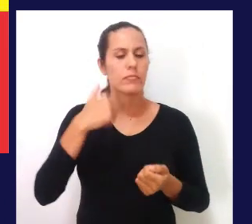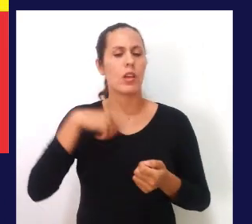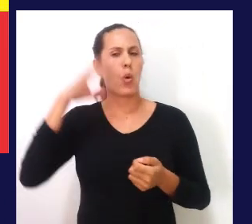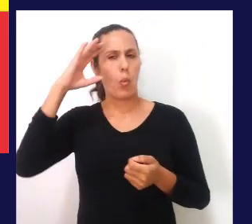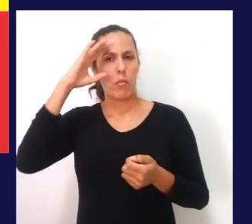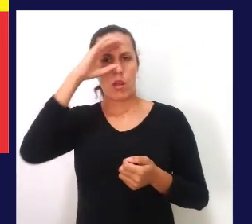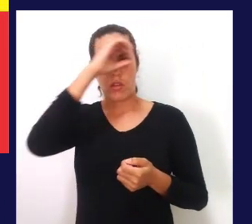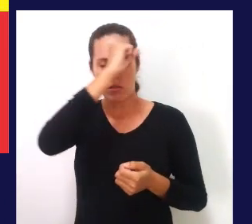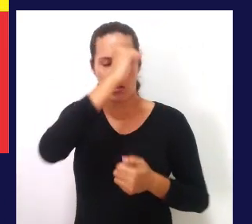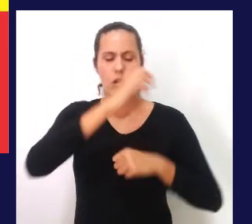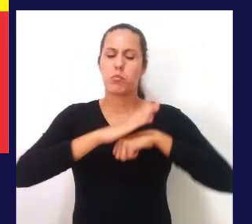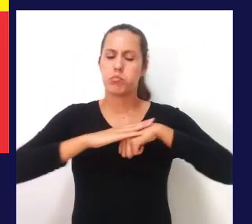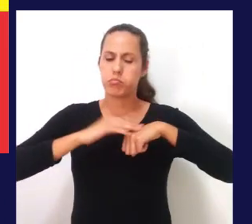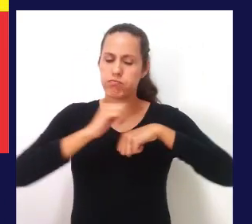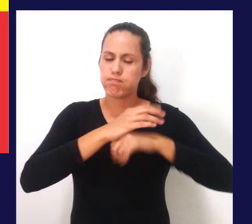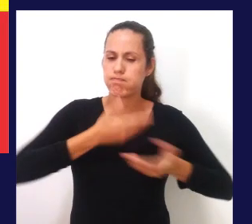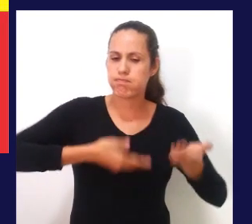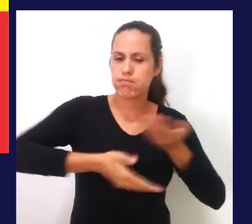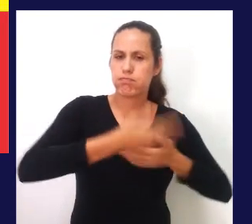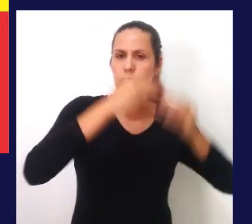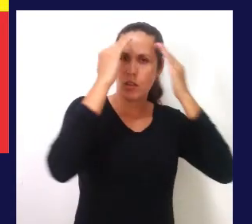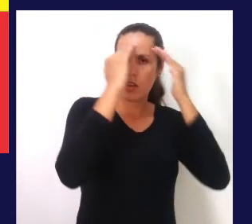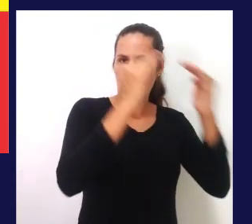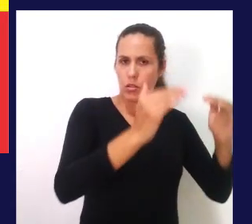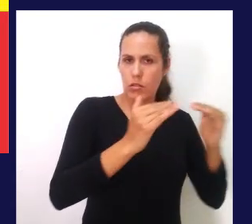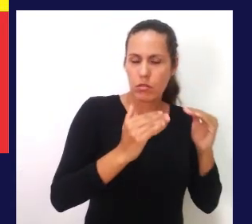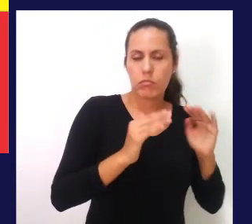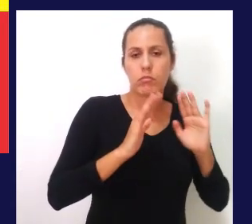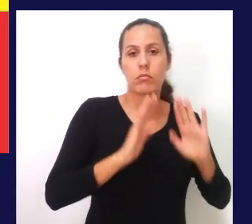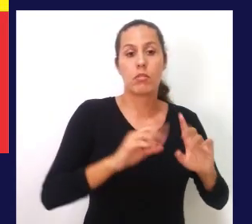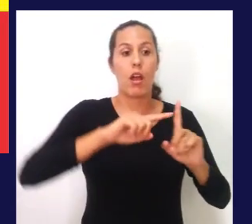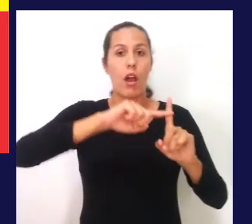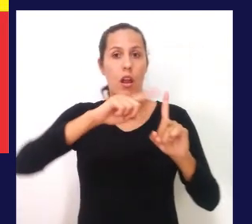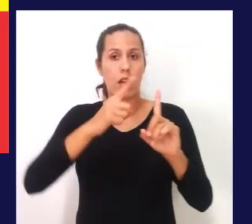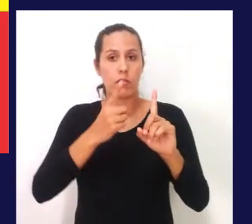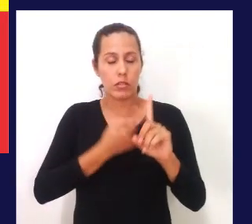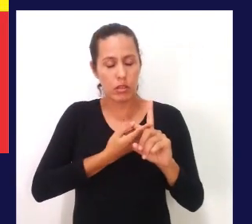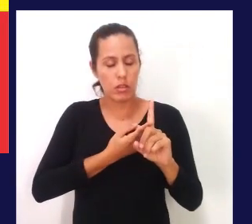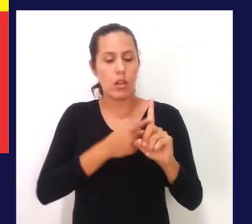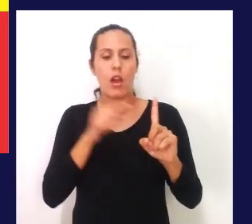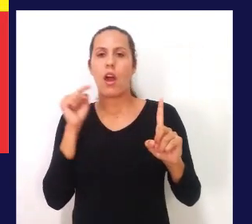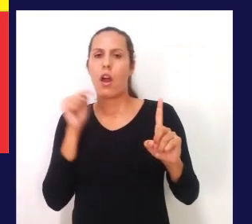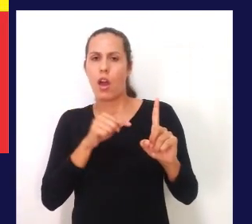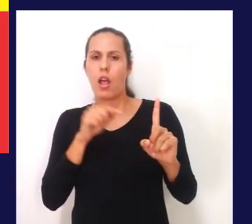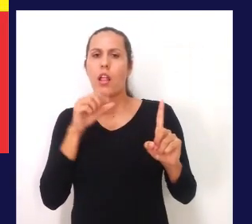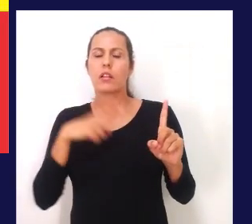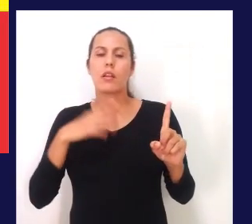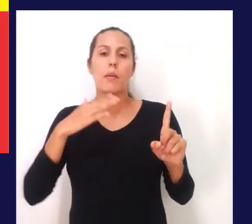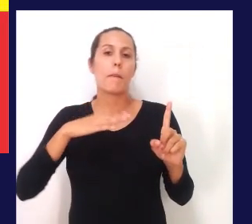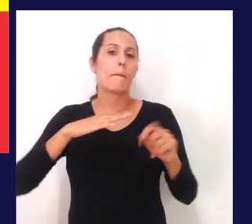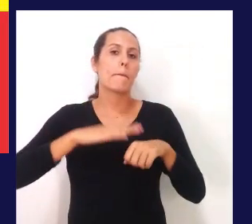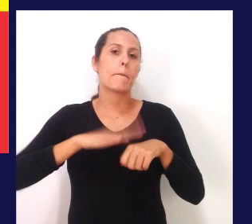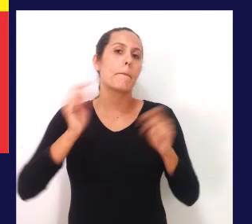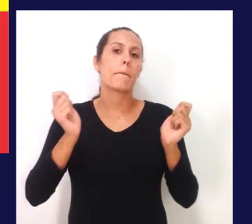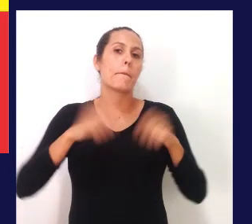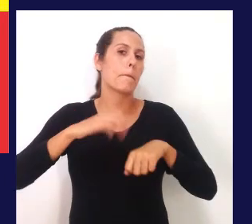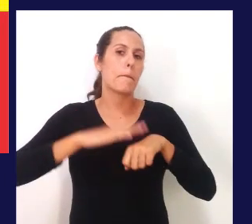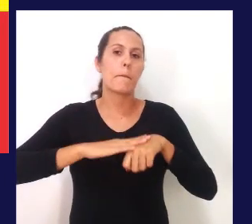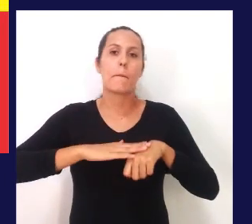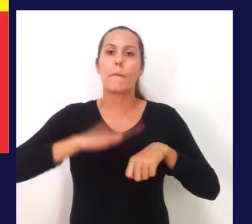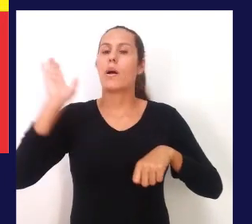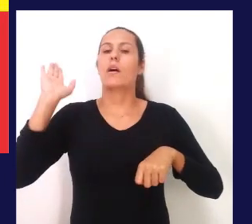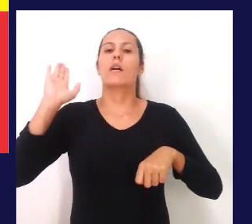esse novo fato com compreensão e harmonia e também respeito, a gravidez ela tem uma